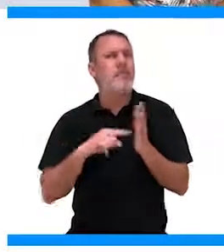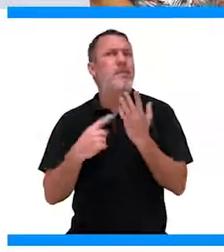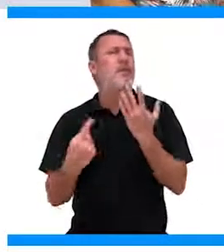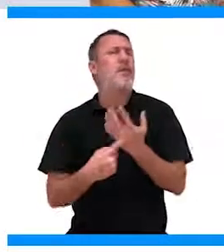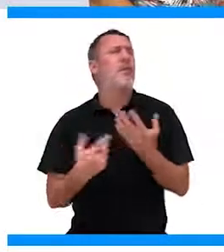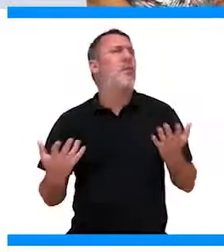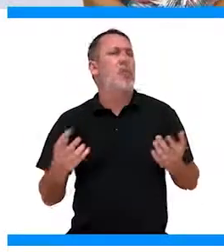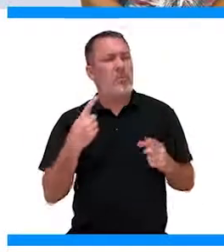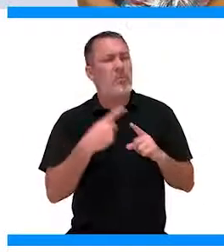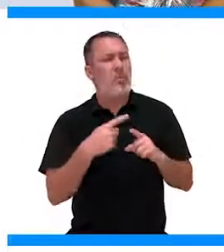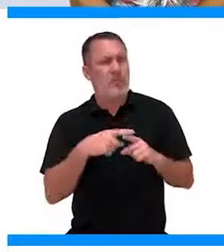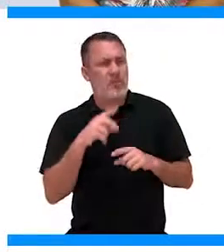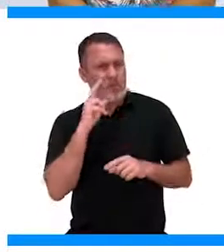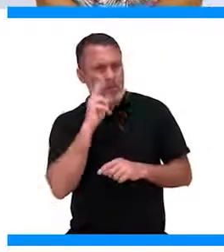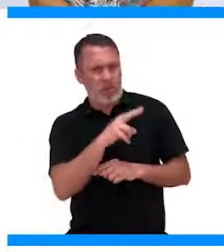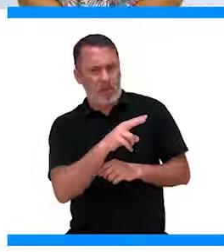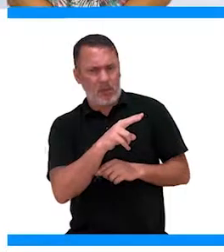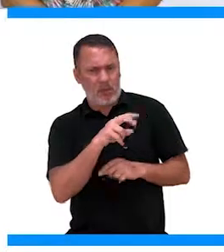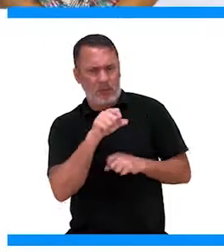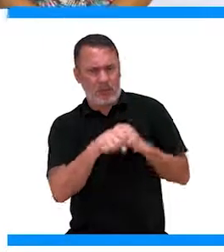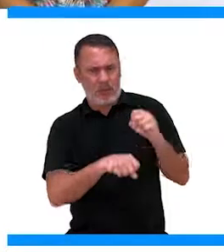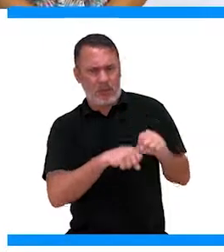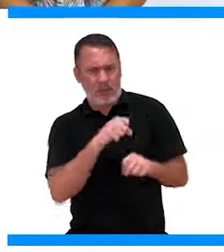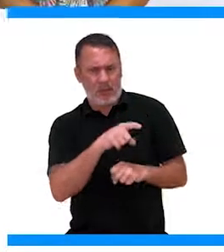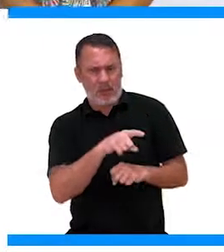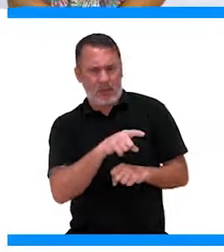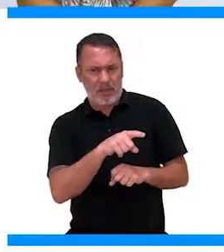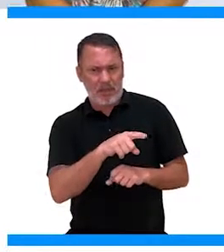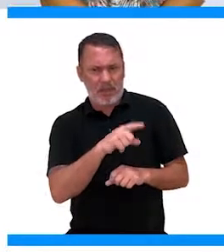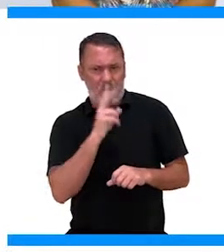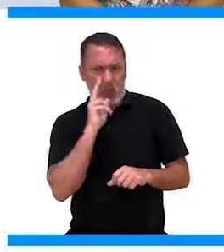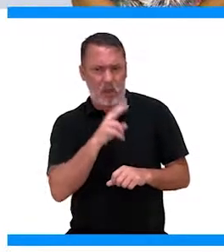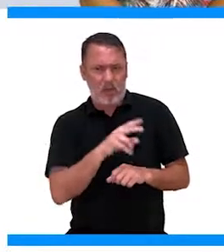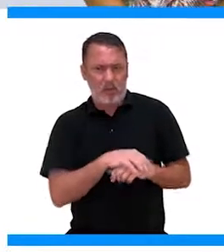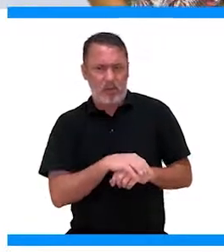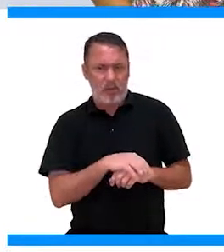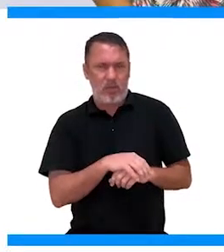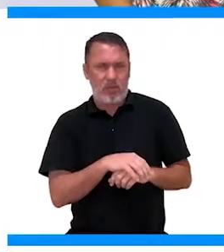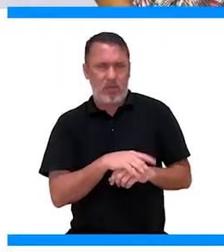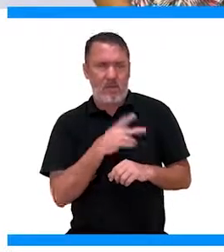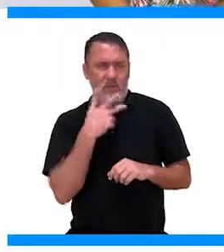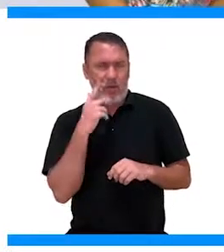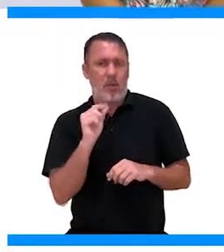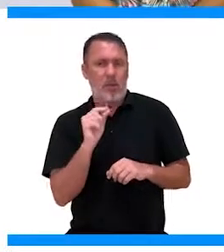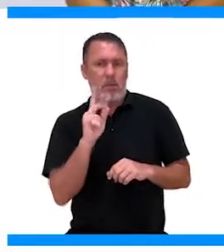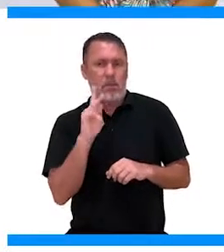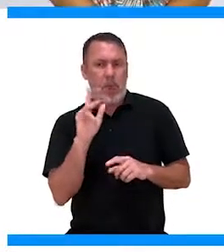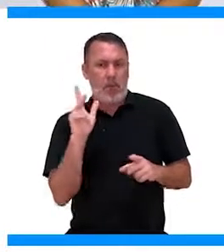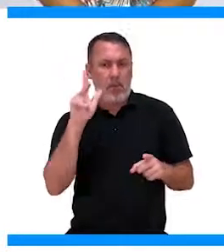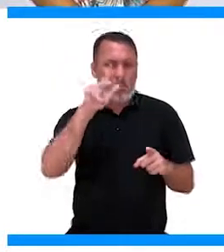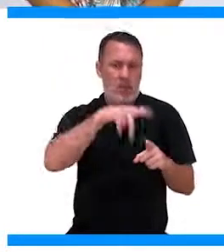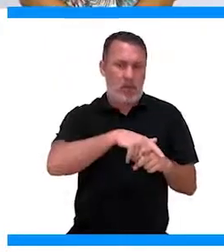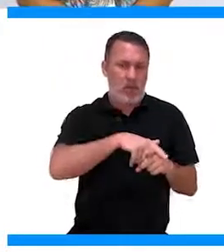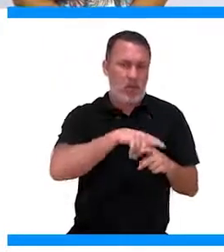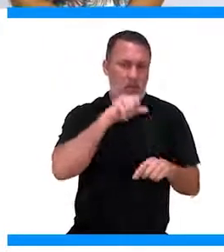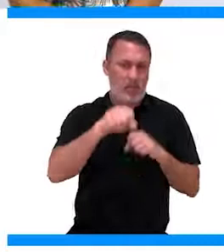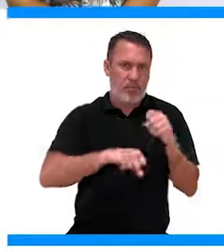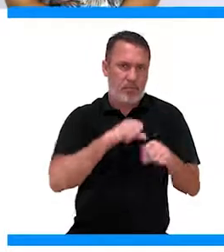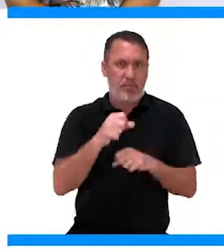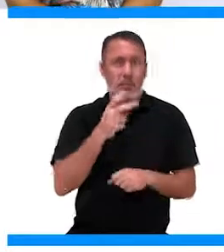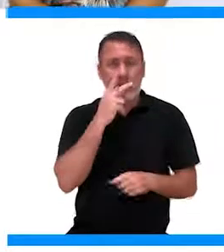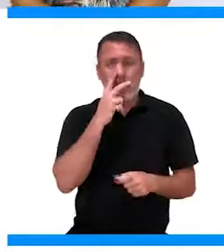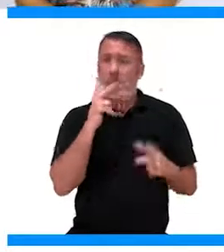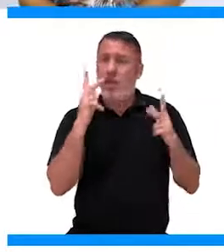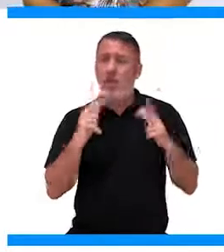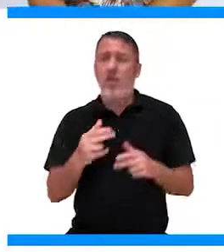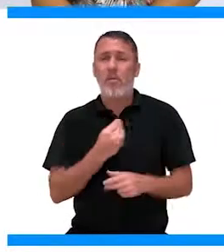a metáfora, o que ele quis criticar, né? Ele está dizendo que pedalar na bicicleta está